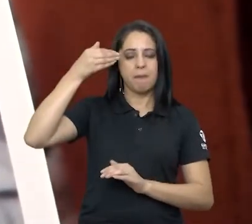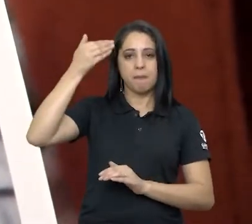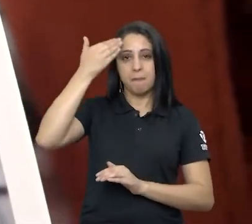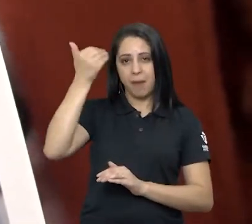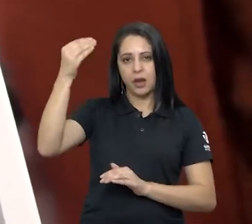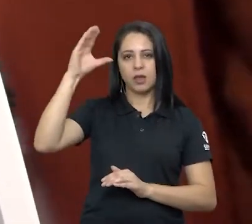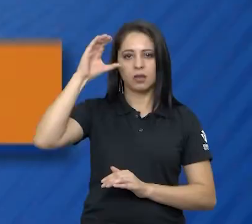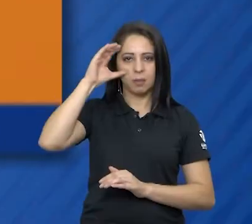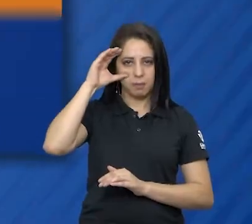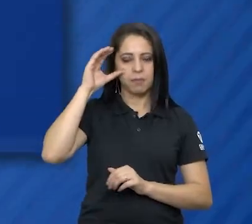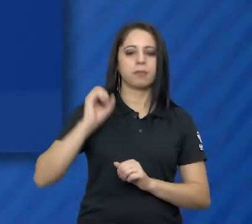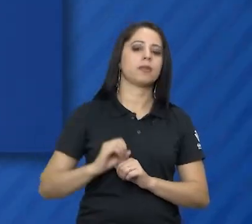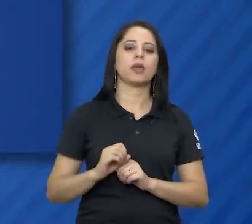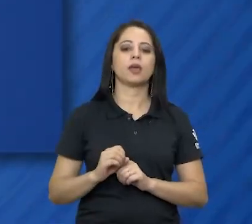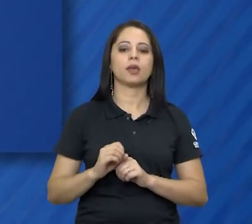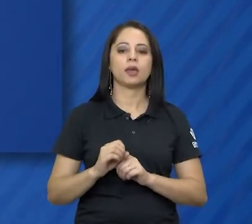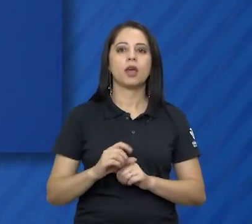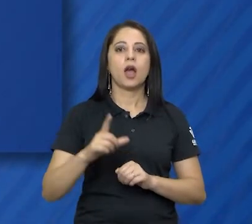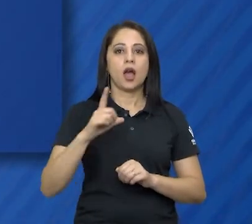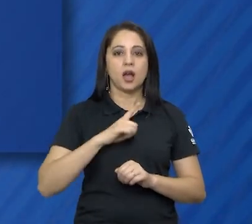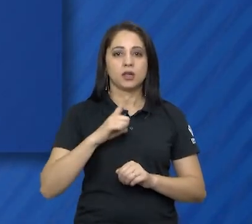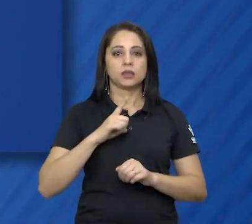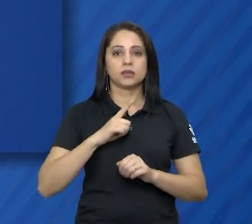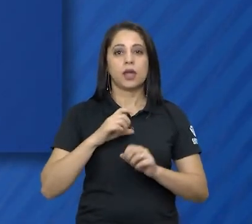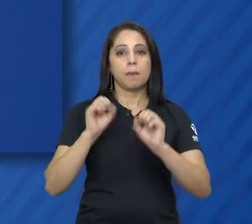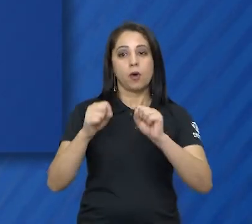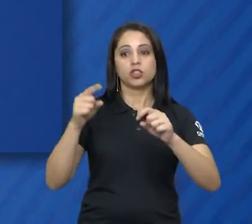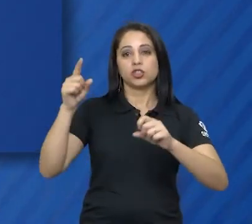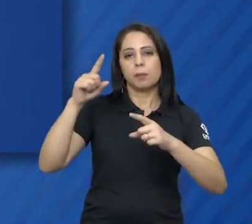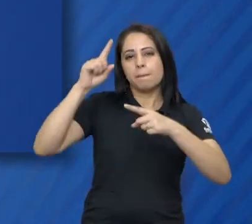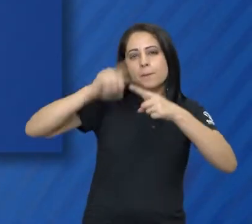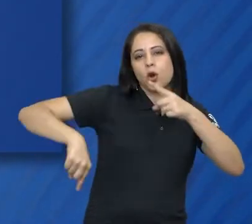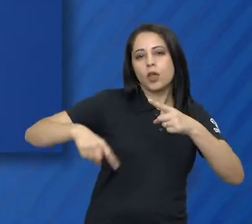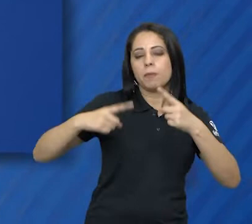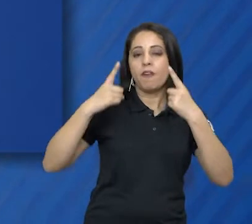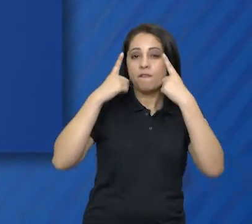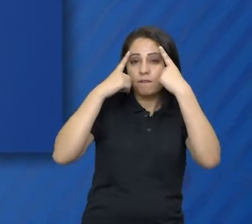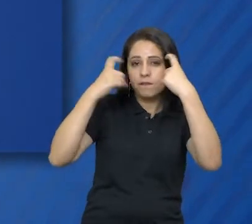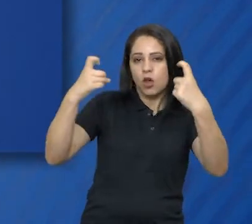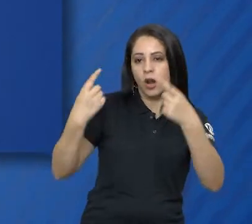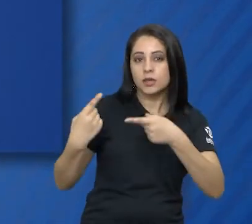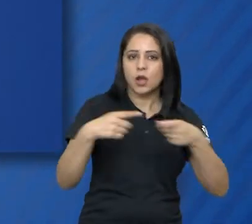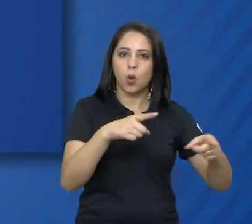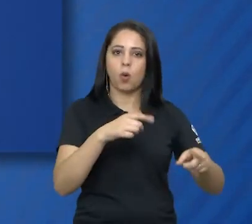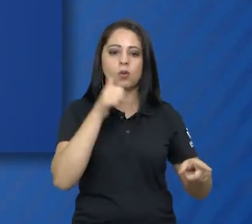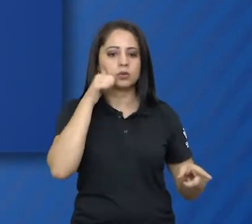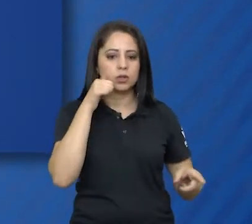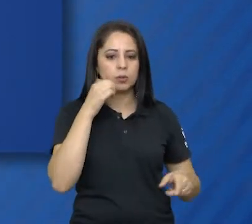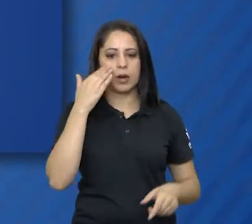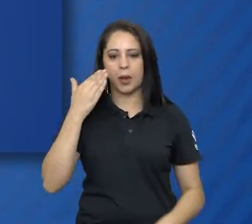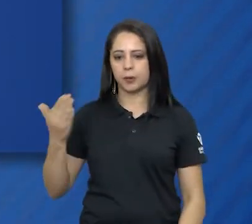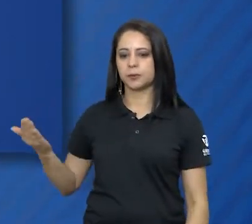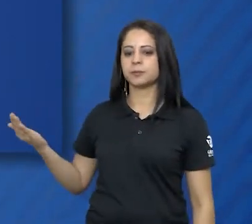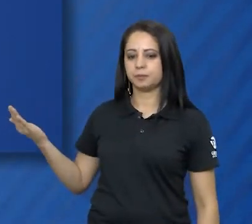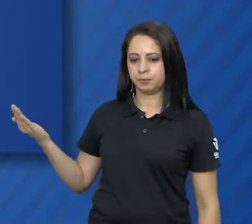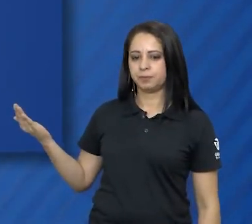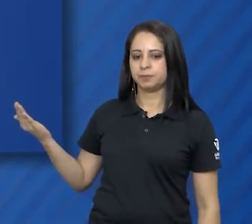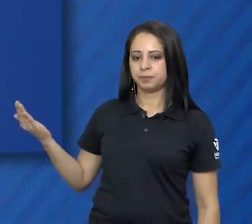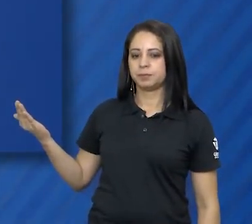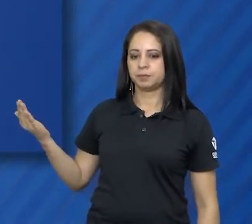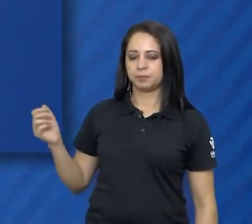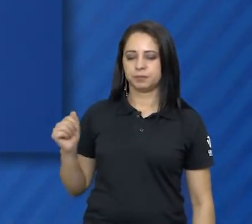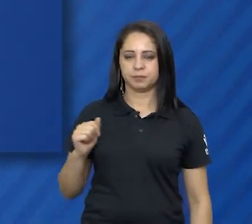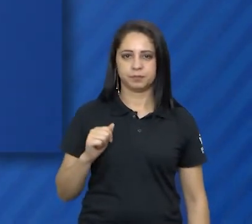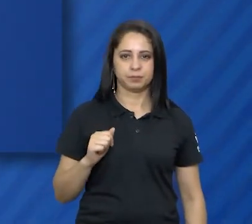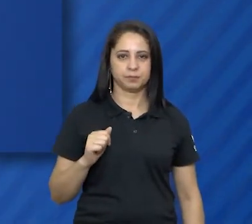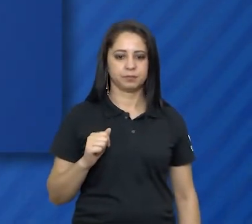mais conhecida. Ela cria mecanismos para coibir a violência doméstica e familiar contra a mulher e estabelece